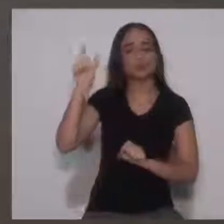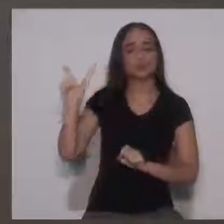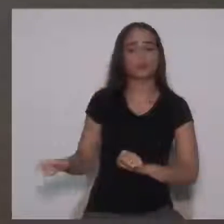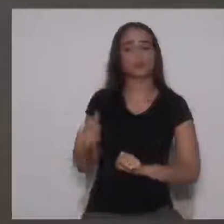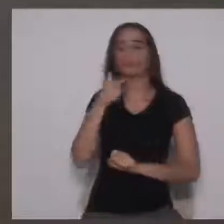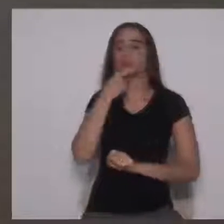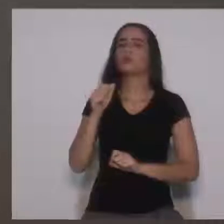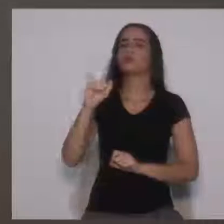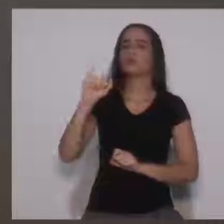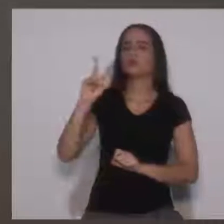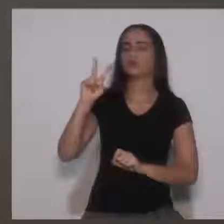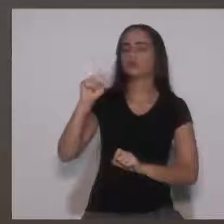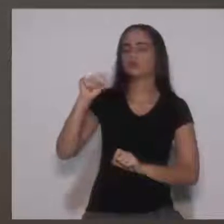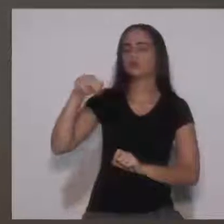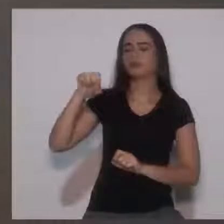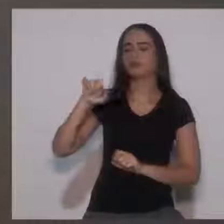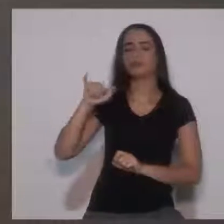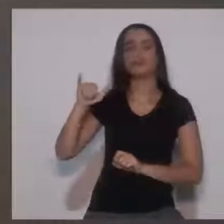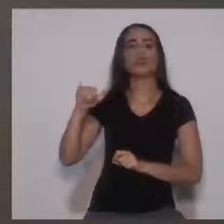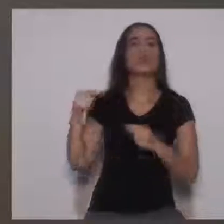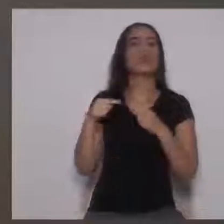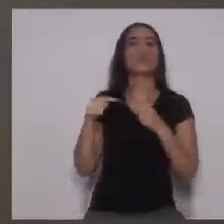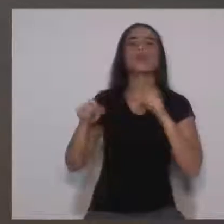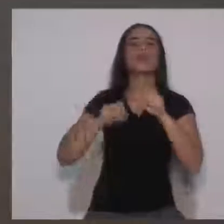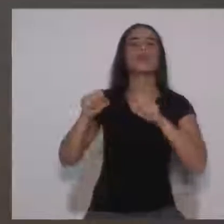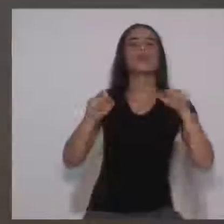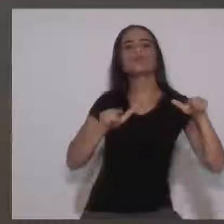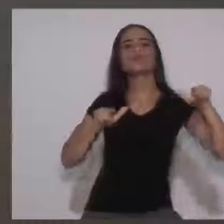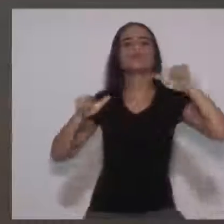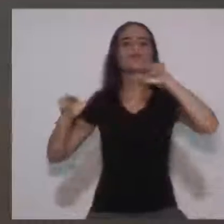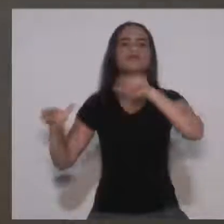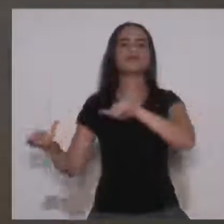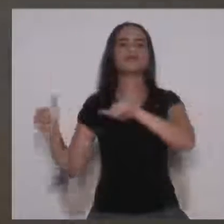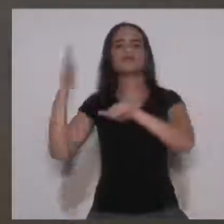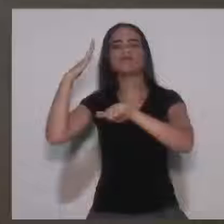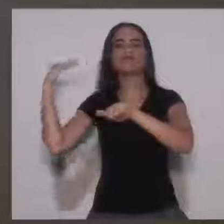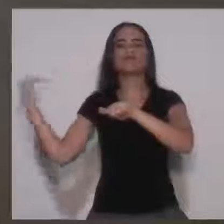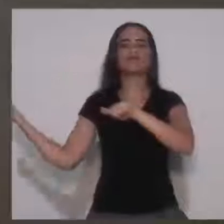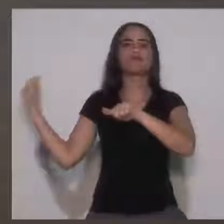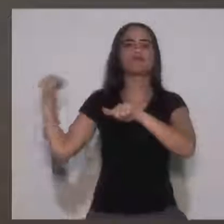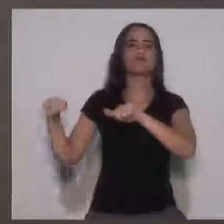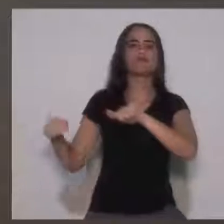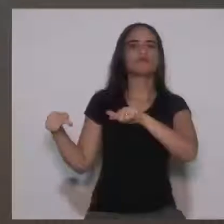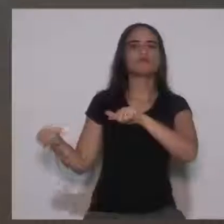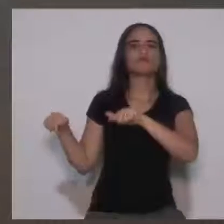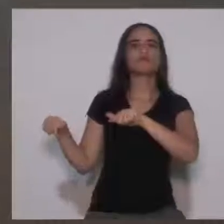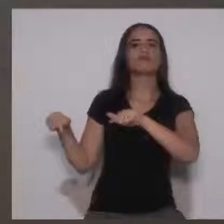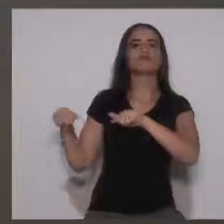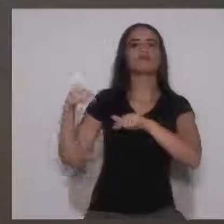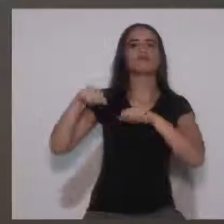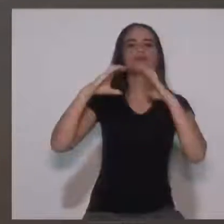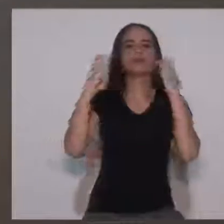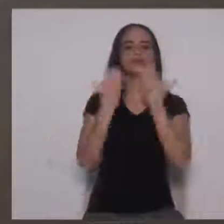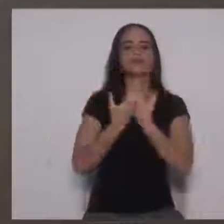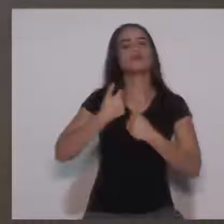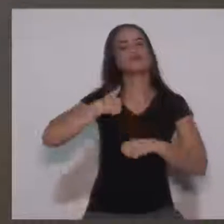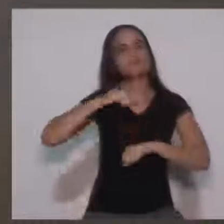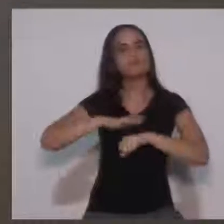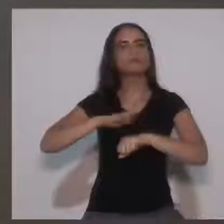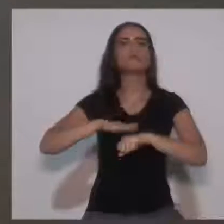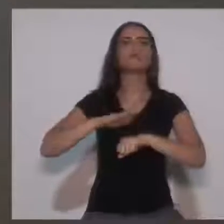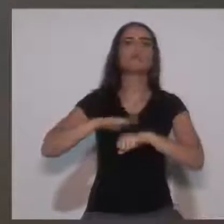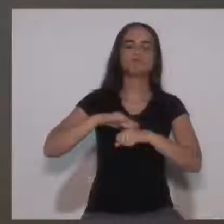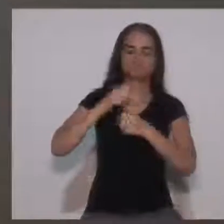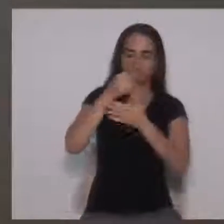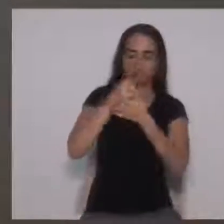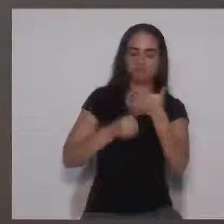ele merece um título de mérito ecológico por esta Câmara. E é essa que eu vou fazer essa proposição, porque ele não merece a